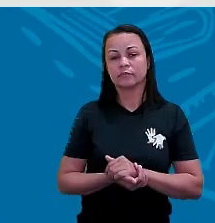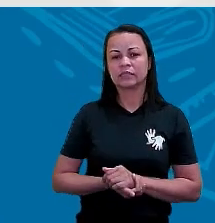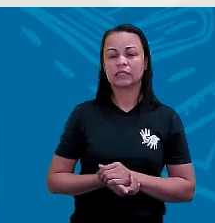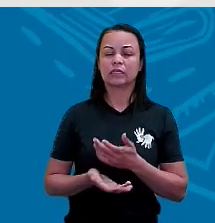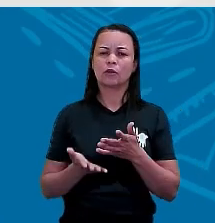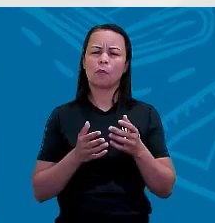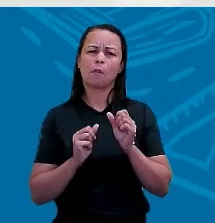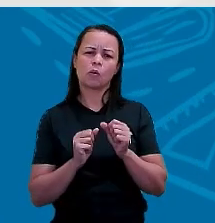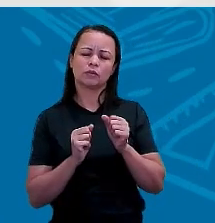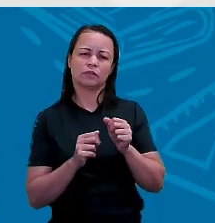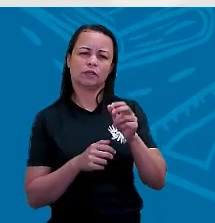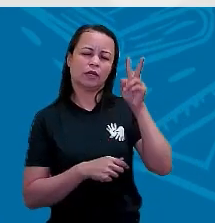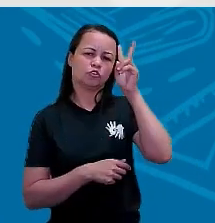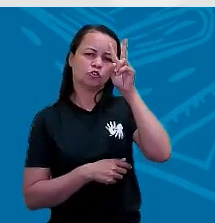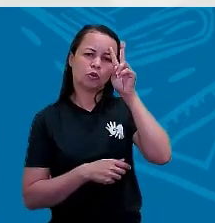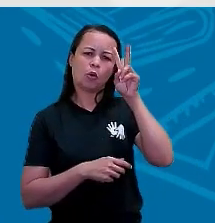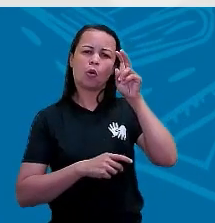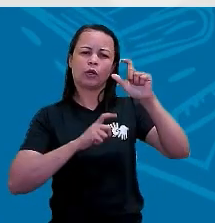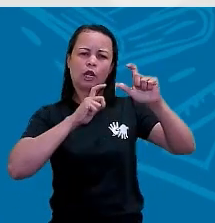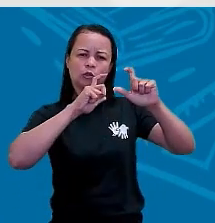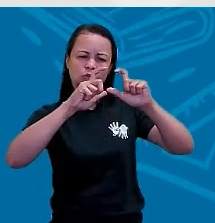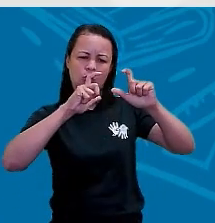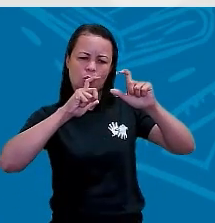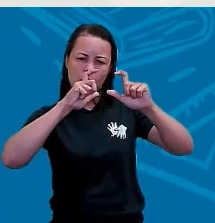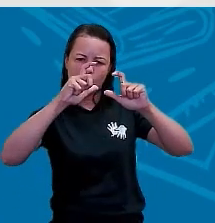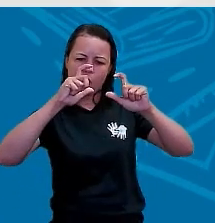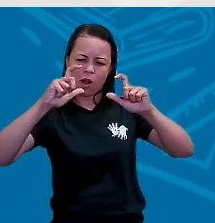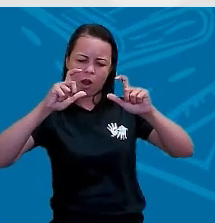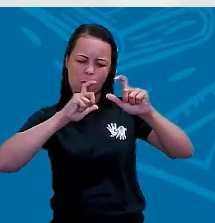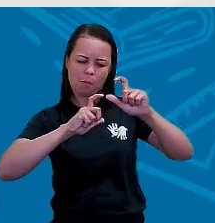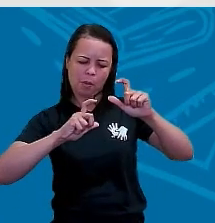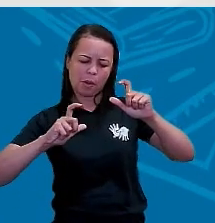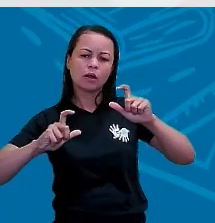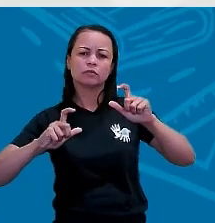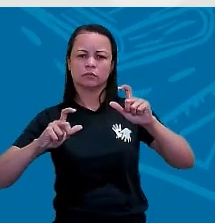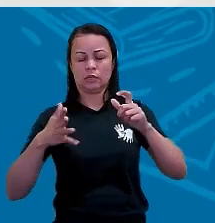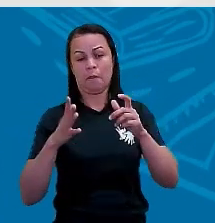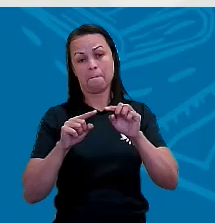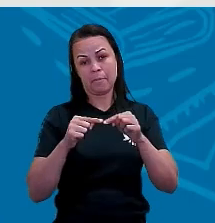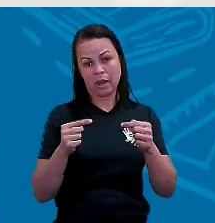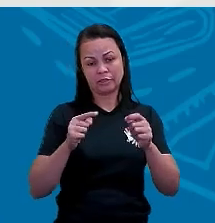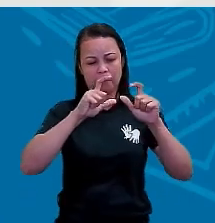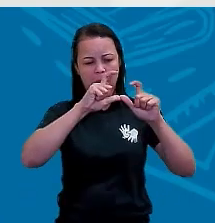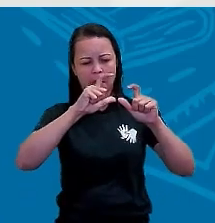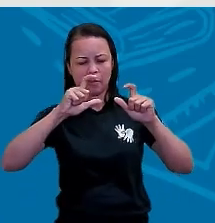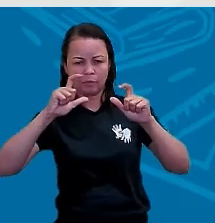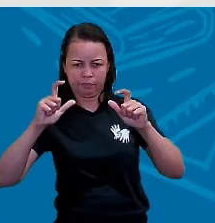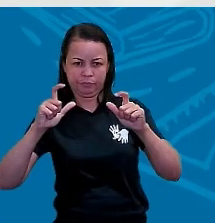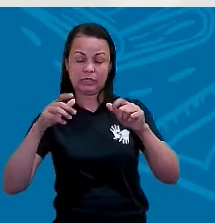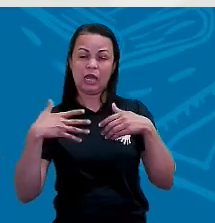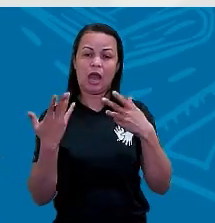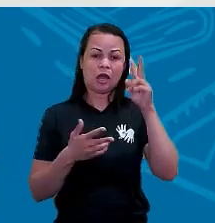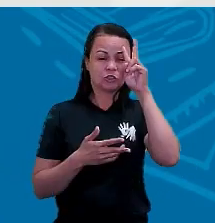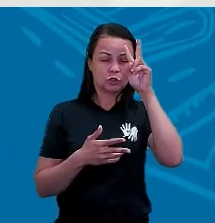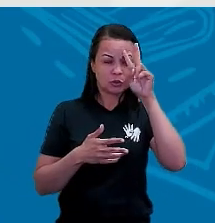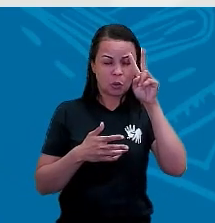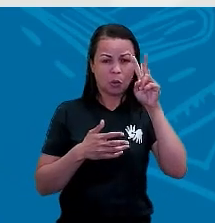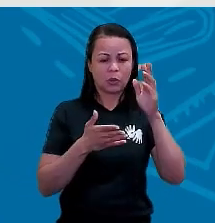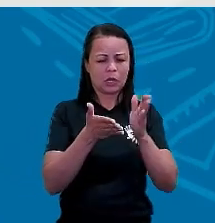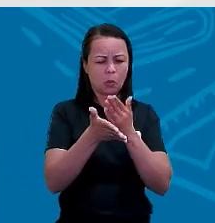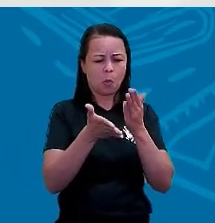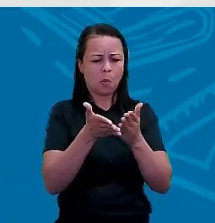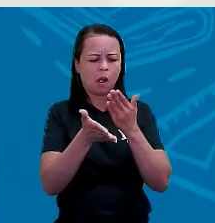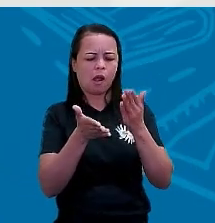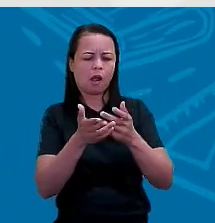as histórias em quadrinhos, tá? Porém, é bem mais curtas, porque quando a gente pega uma história em quadrinho, a gente vai lá folhear, ela